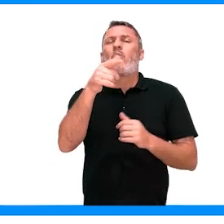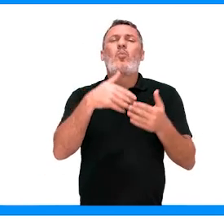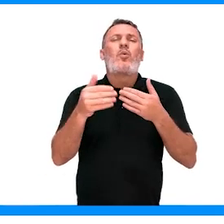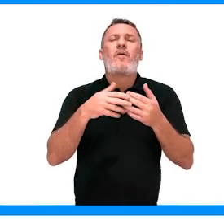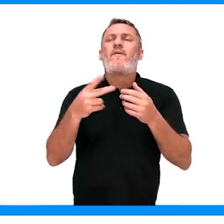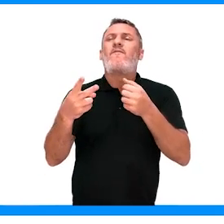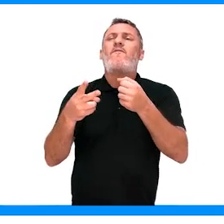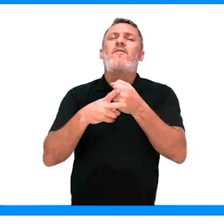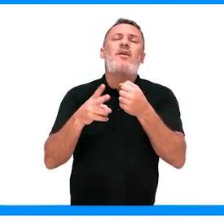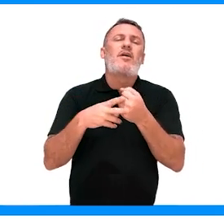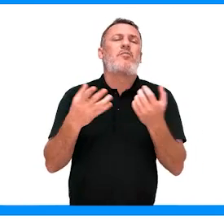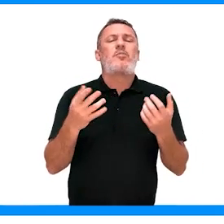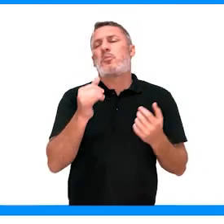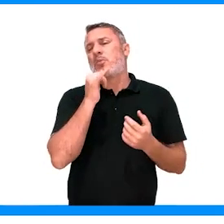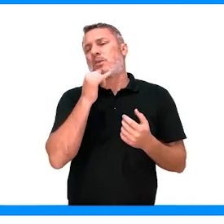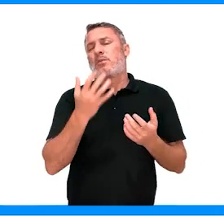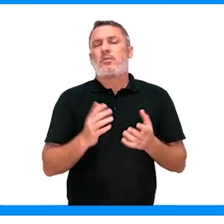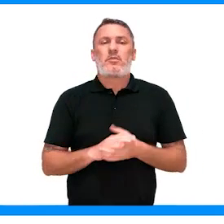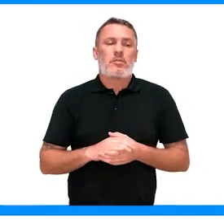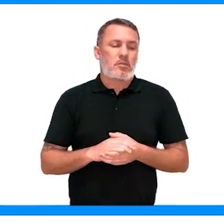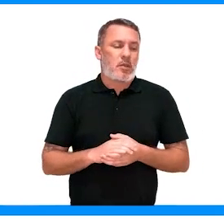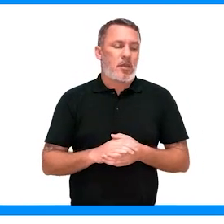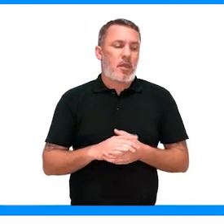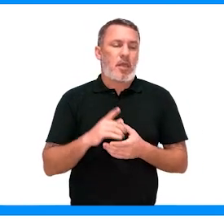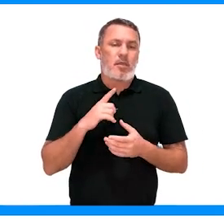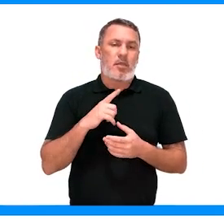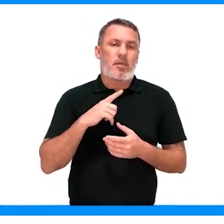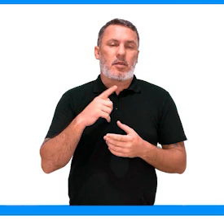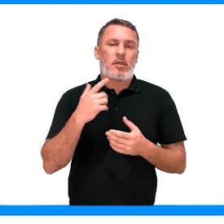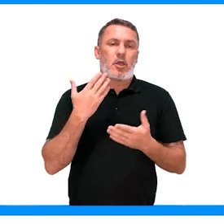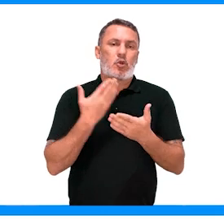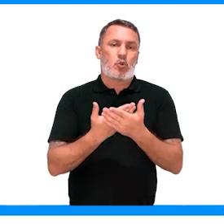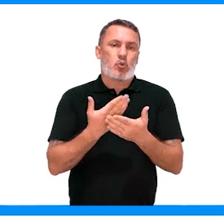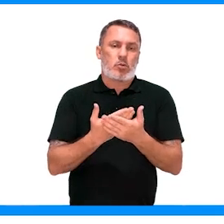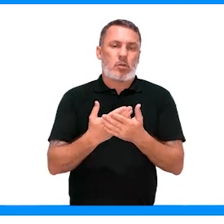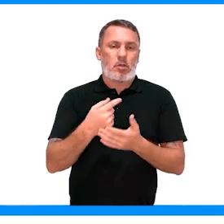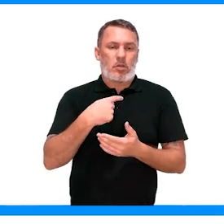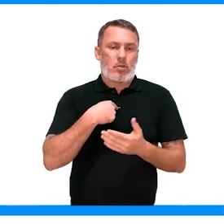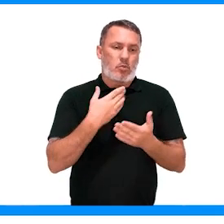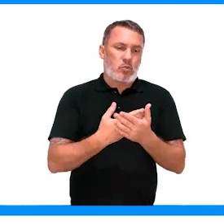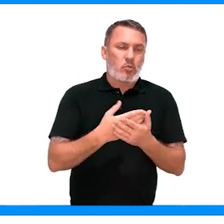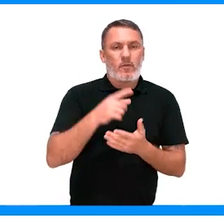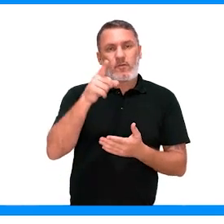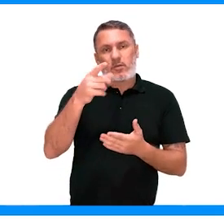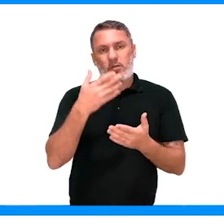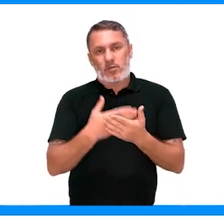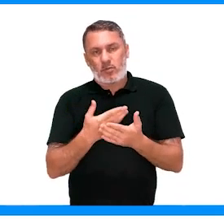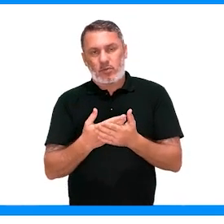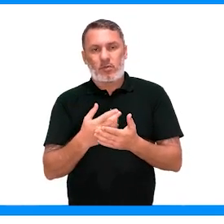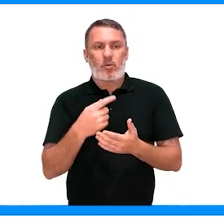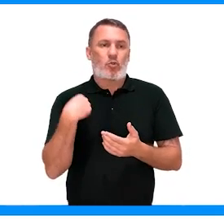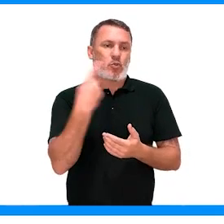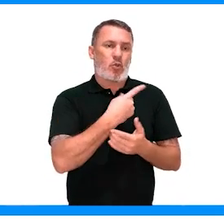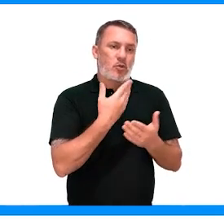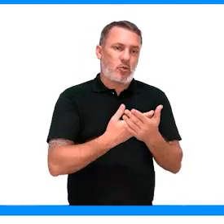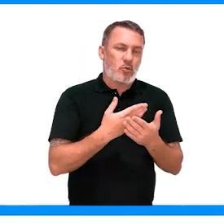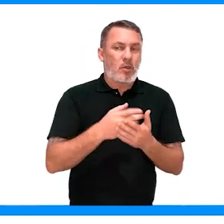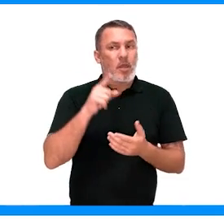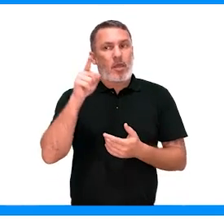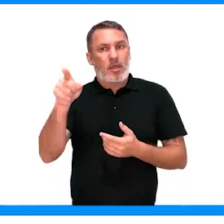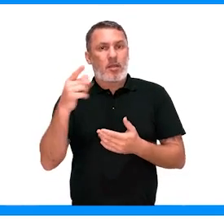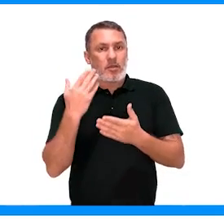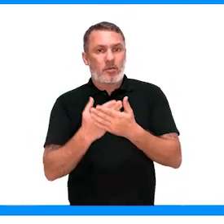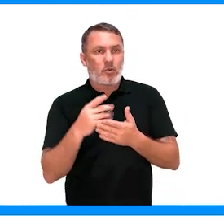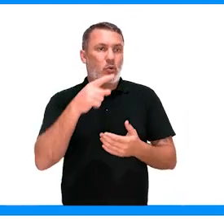qualquer verbinho, vamos colocar outro. Estudiar. Yo estudio, tú estudias, él estudia. Nosotros